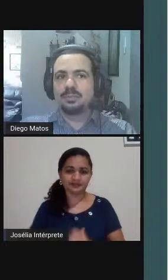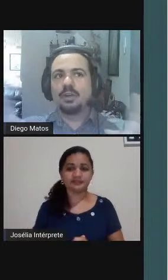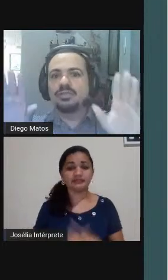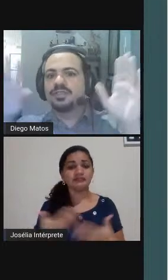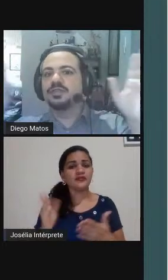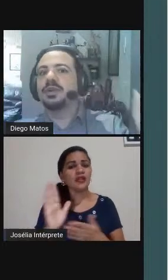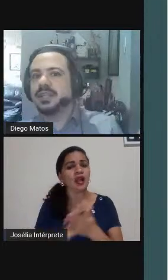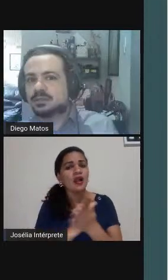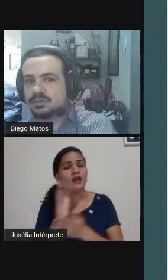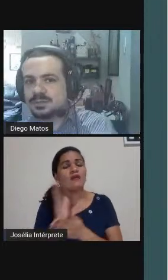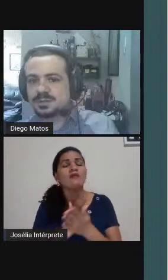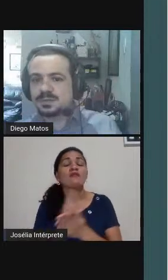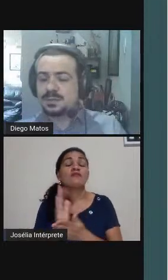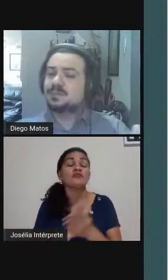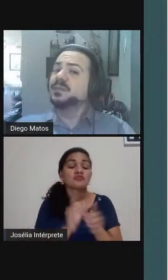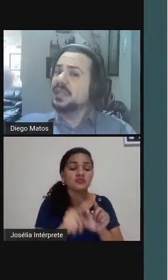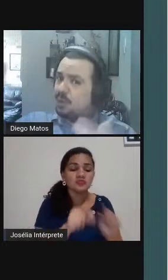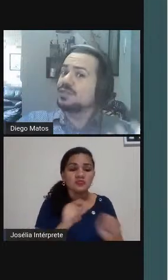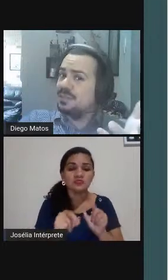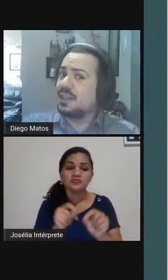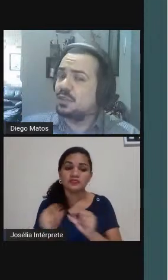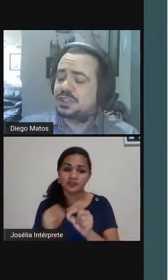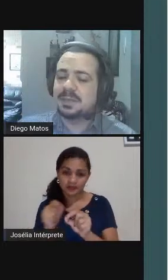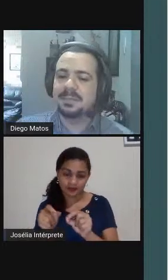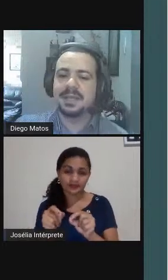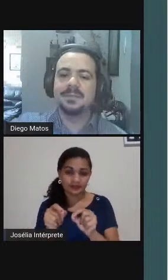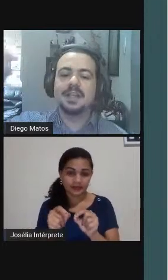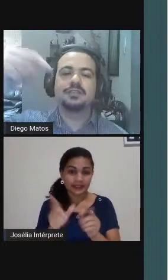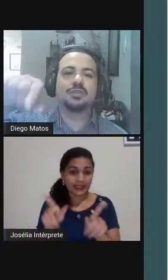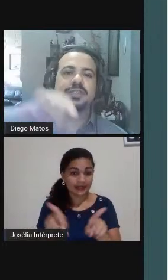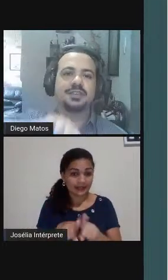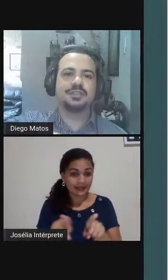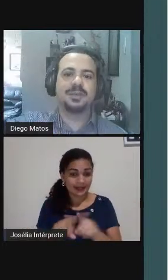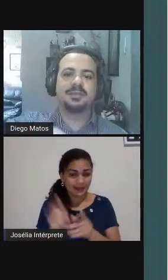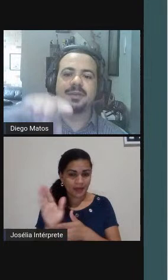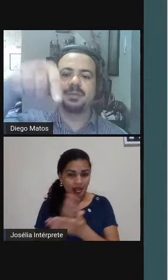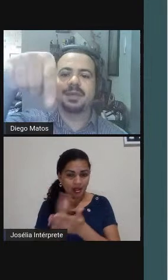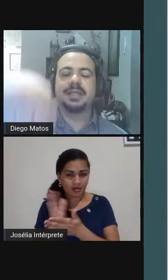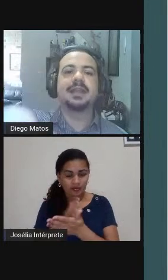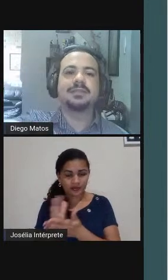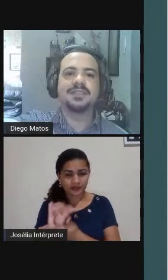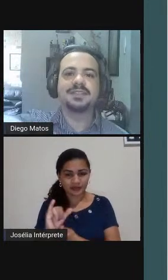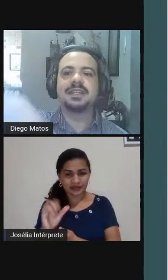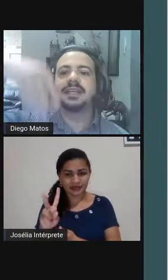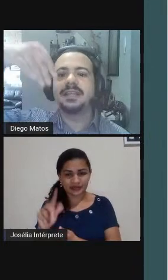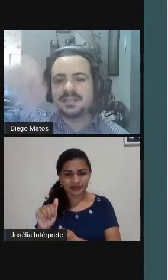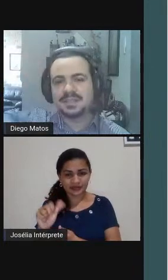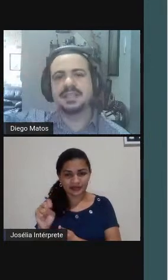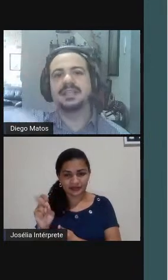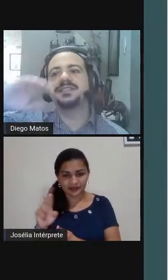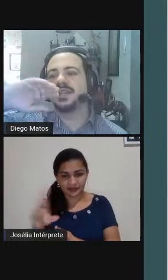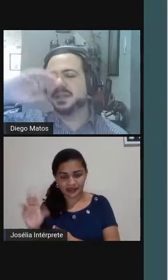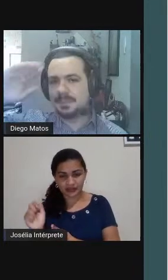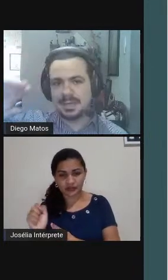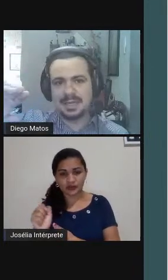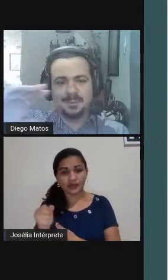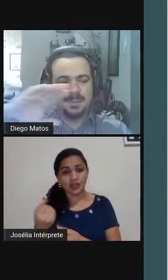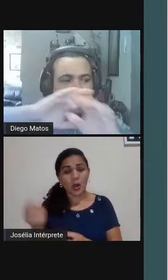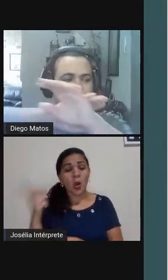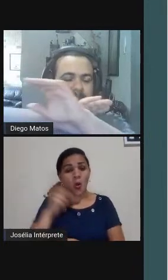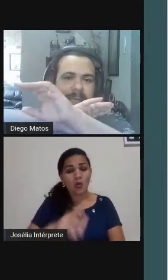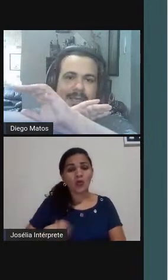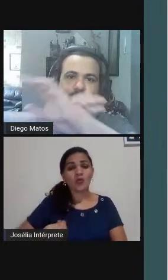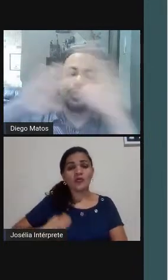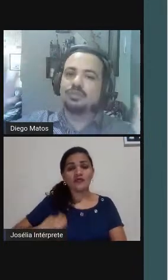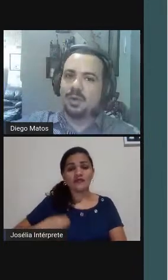alguns supostos escolhidos e alguns invasores também só conseguiram sobreviver porque entraram nesse trem e esse trem se